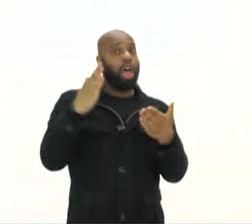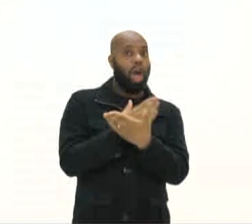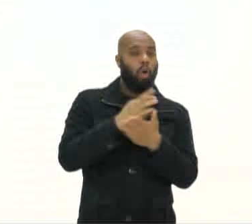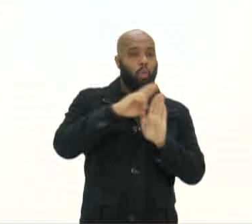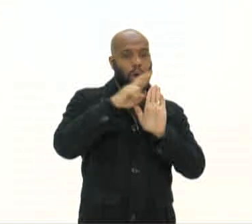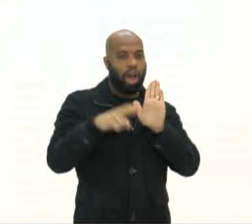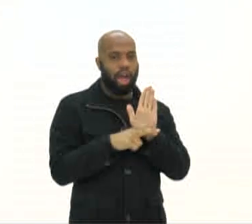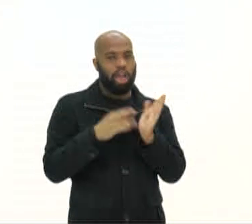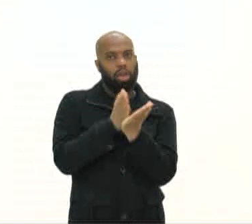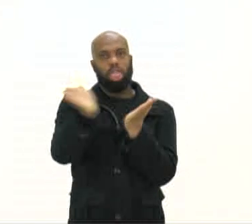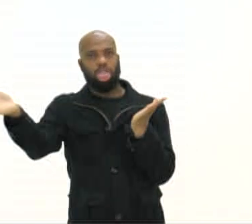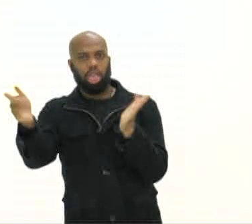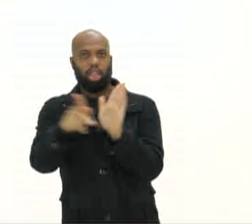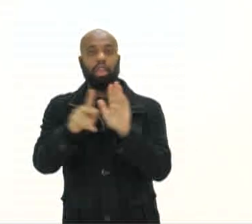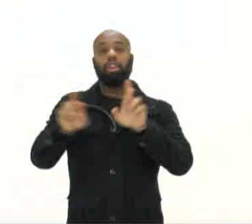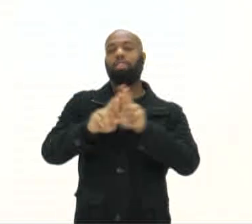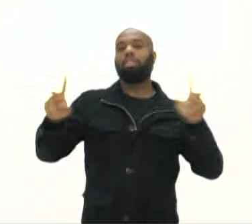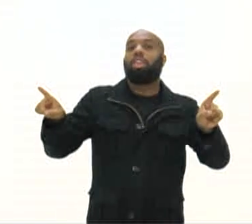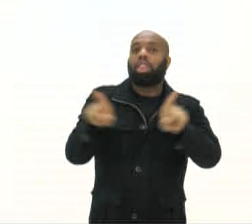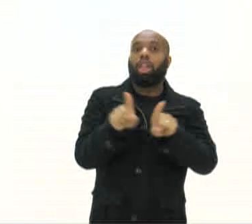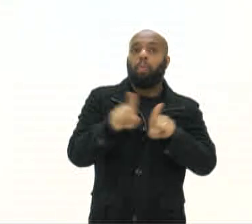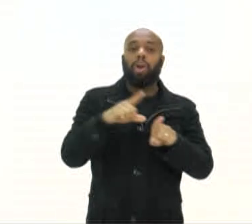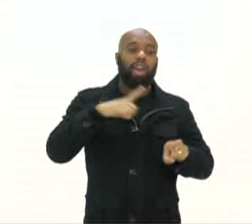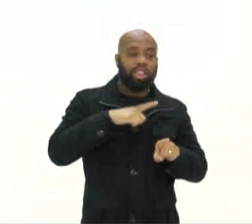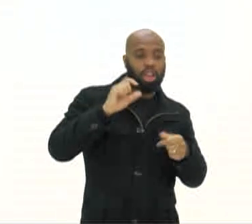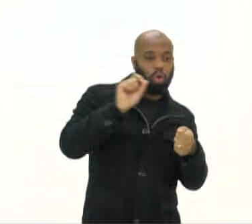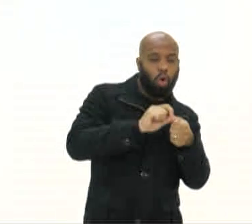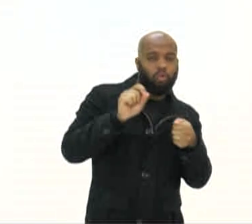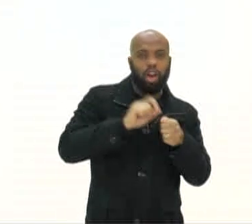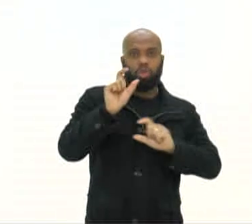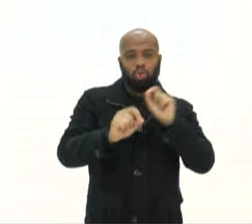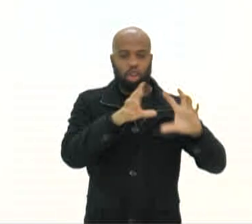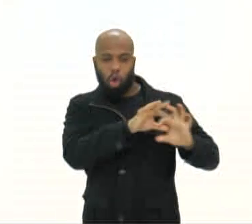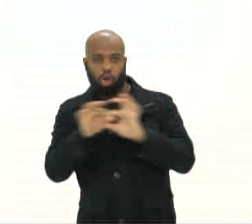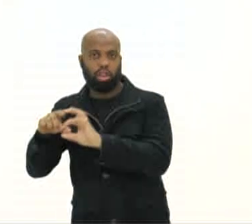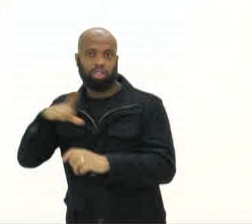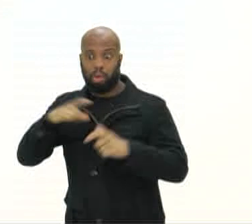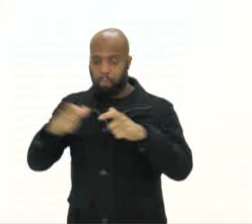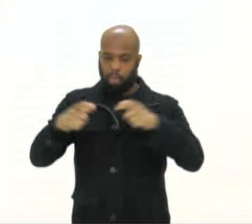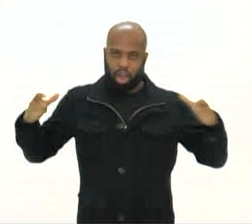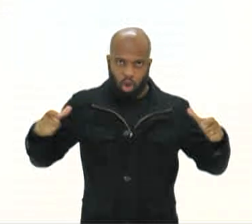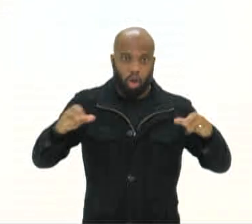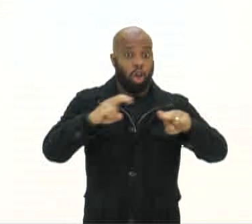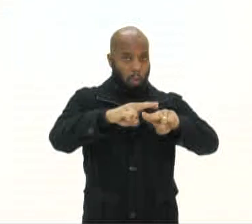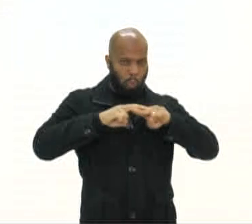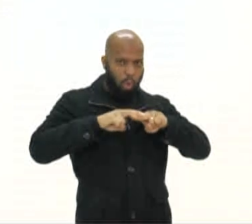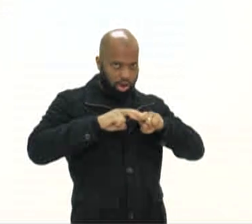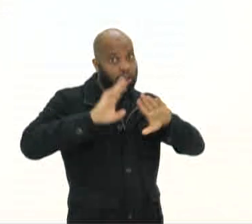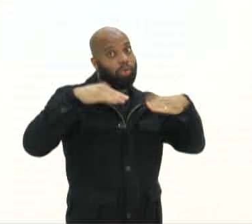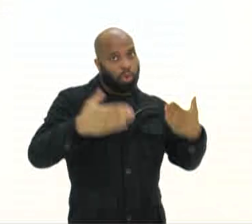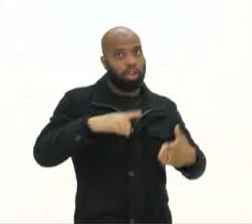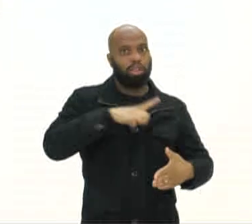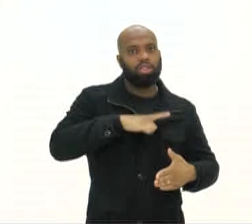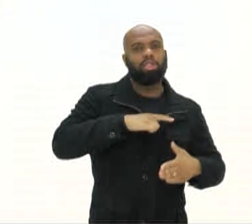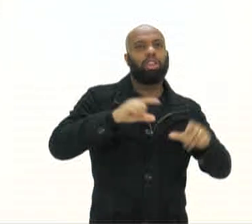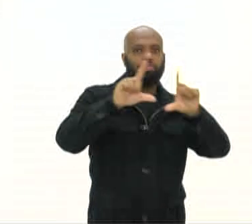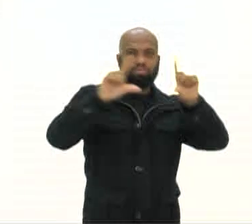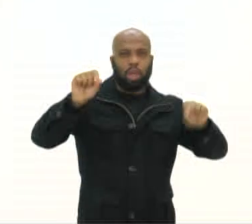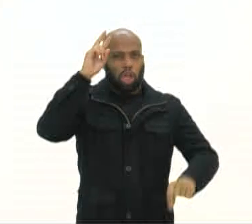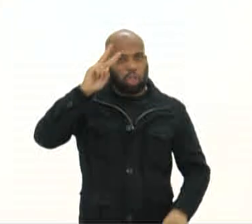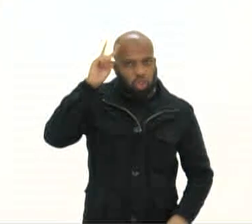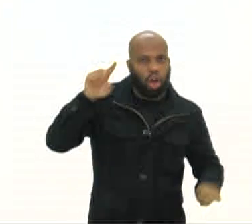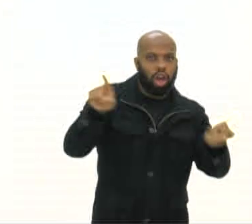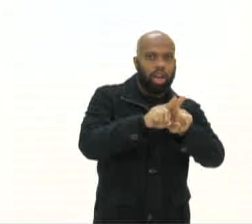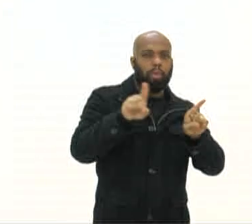fazem a diferença e a construção do contexto se torna abrangente. Por esse motivo, charges, quadrinhos e